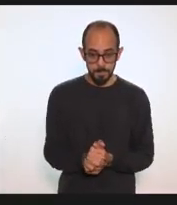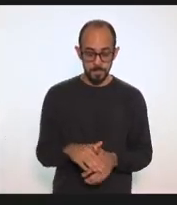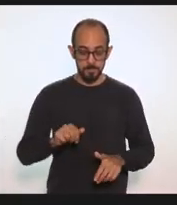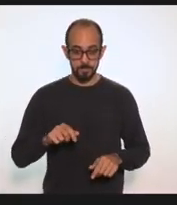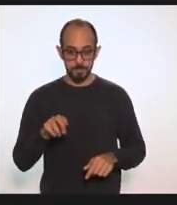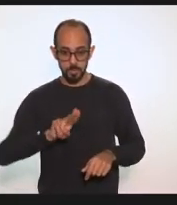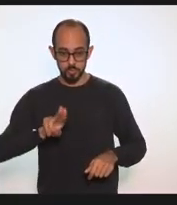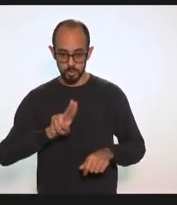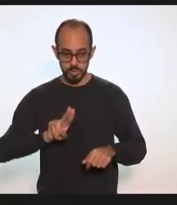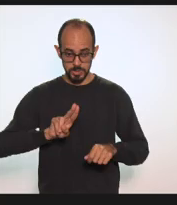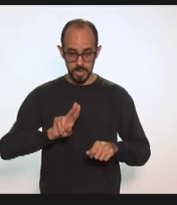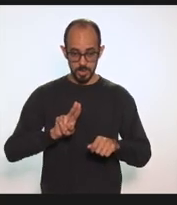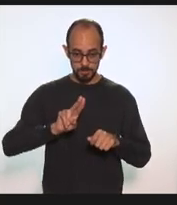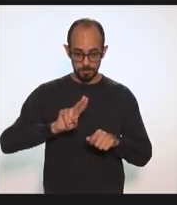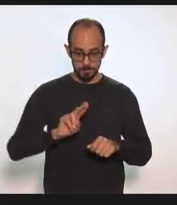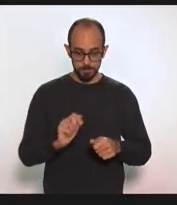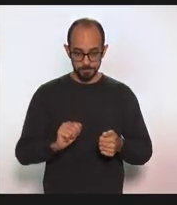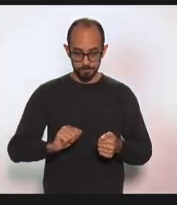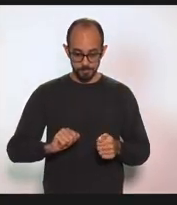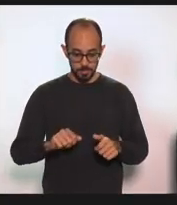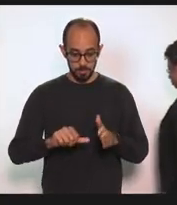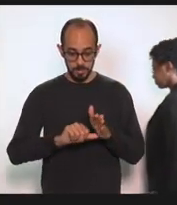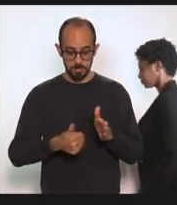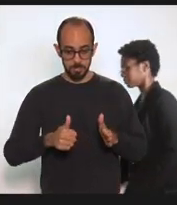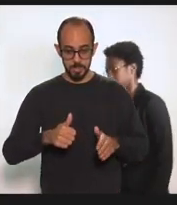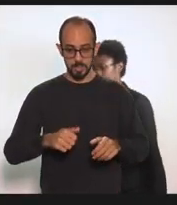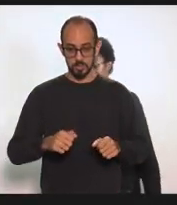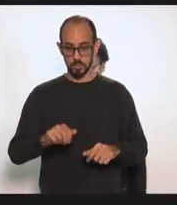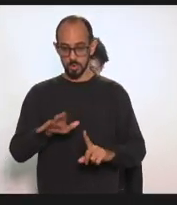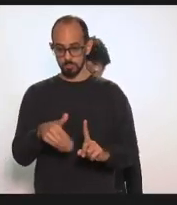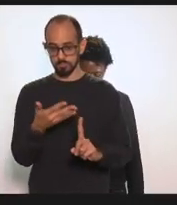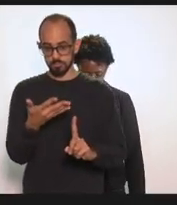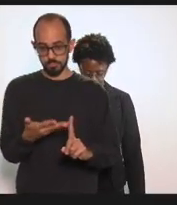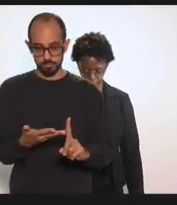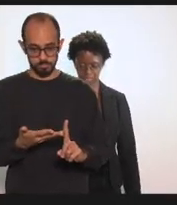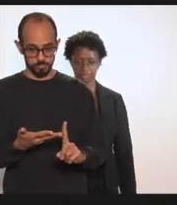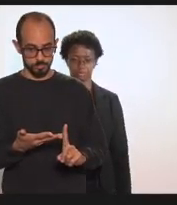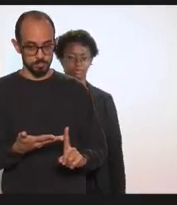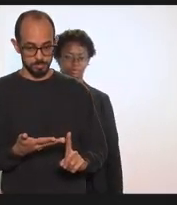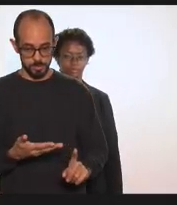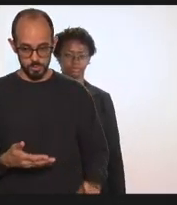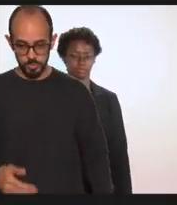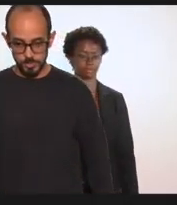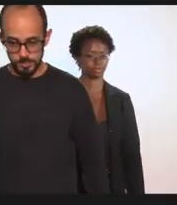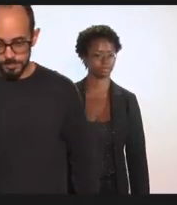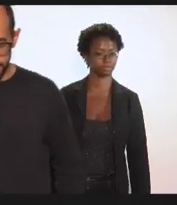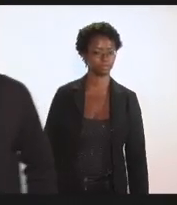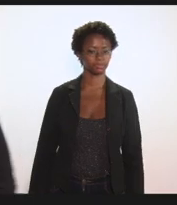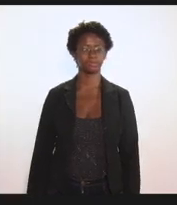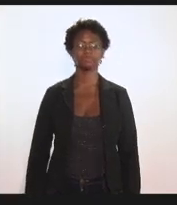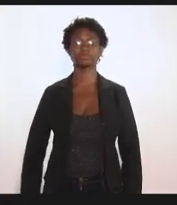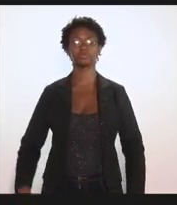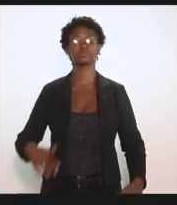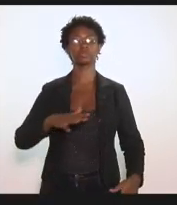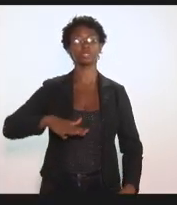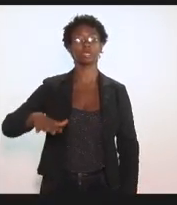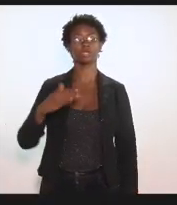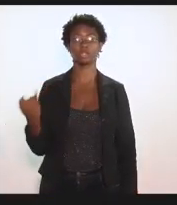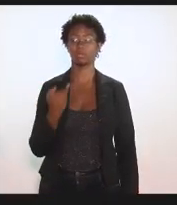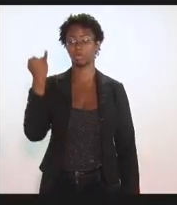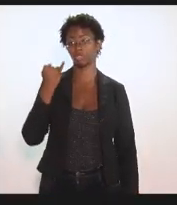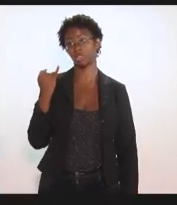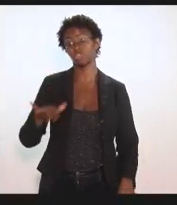uma forma da gente primeiro homenagear aquela região importantíssima e que já sofre com a Uruguaiana,